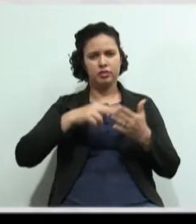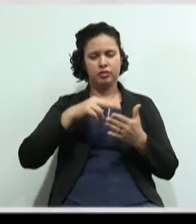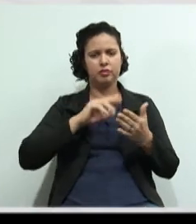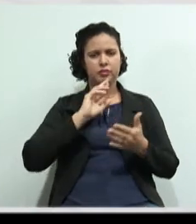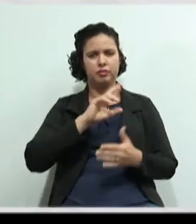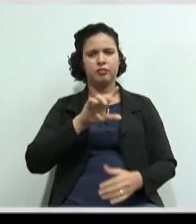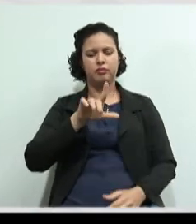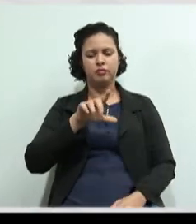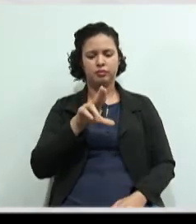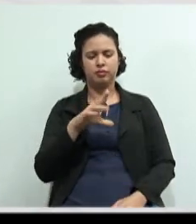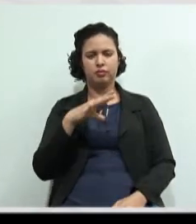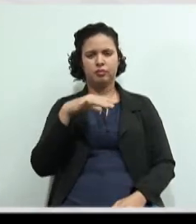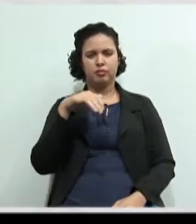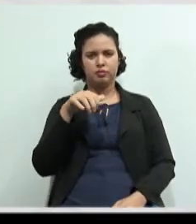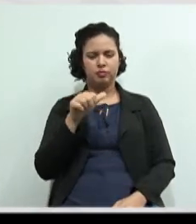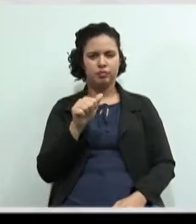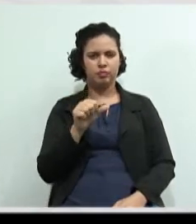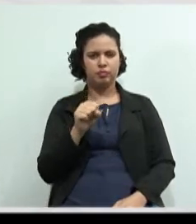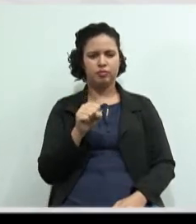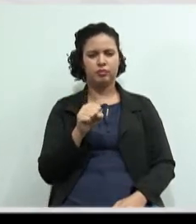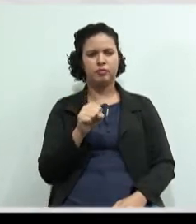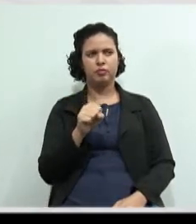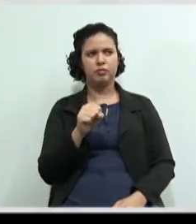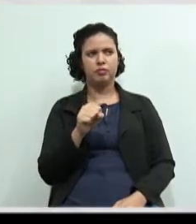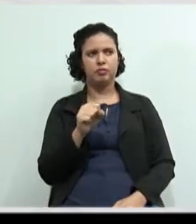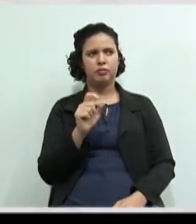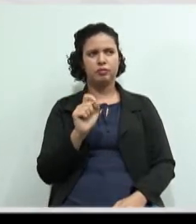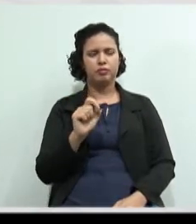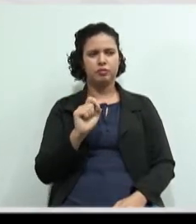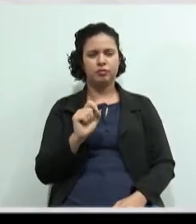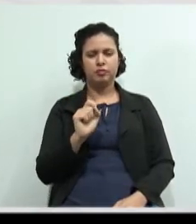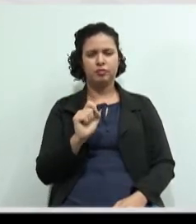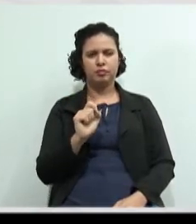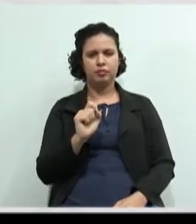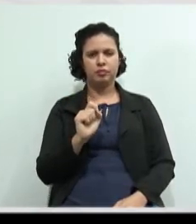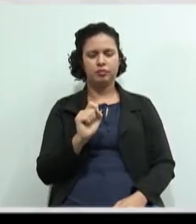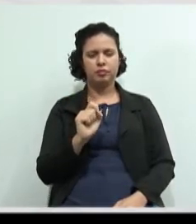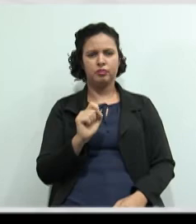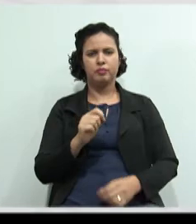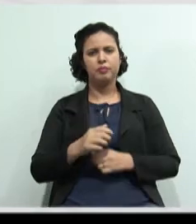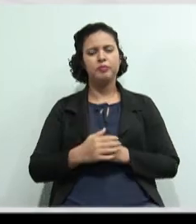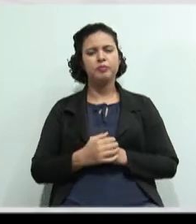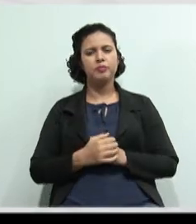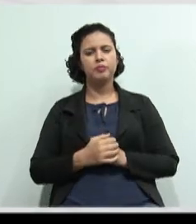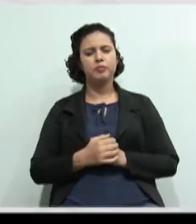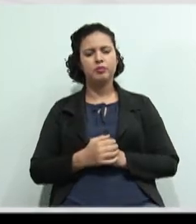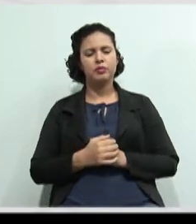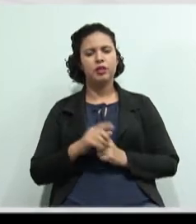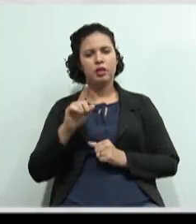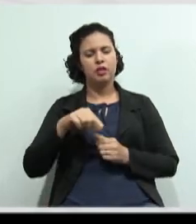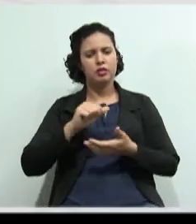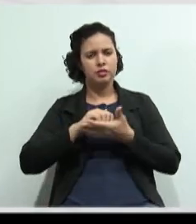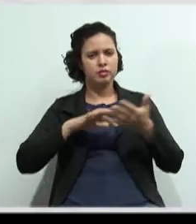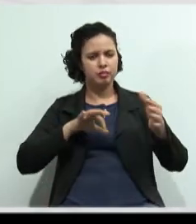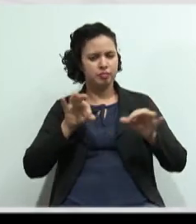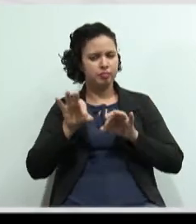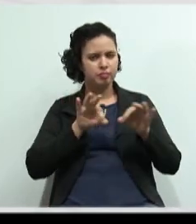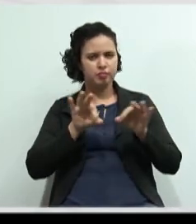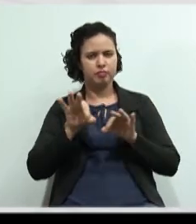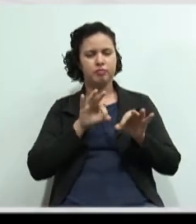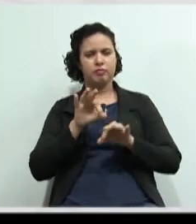Lucas. Parabéns, Lucas, da Francisco Martendal. Questão número 6. Compreende atividades de